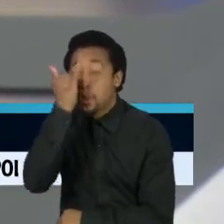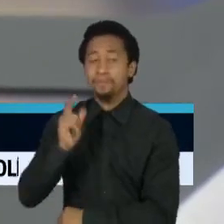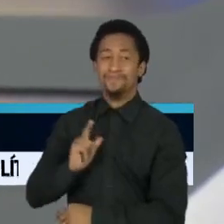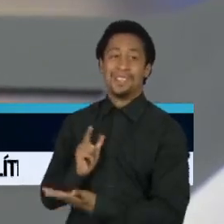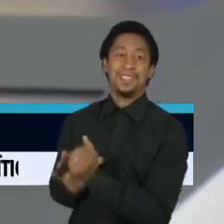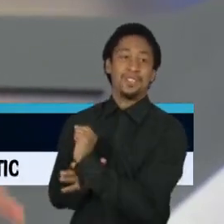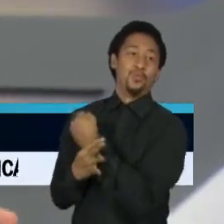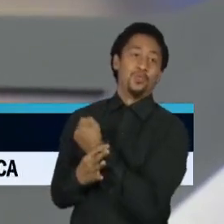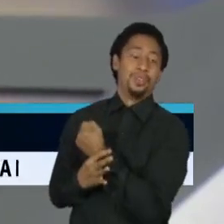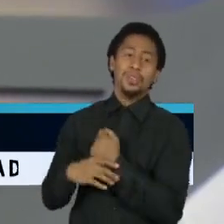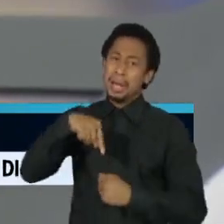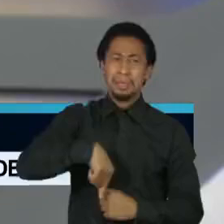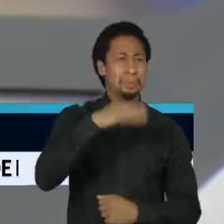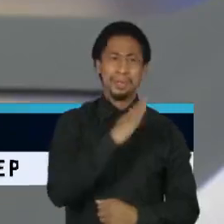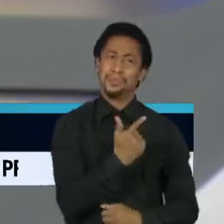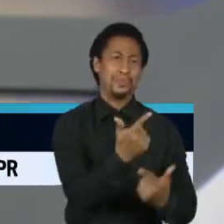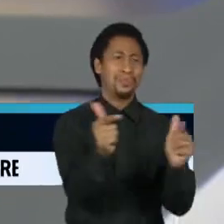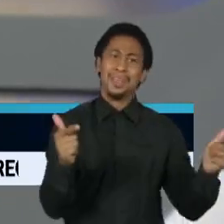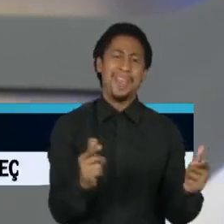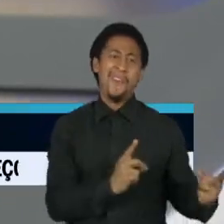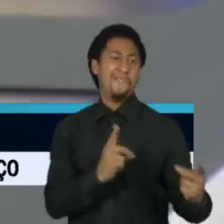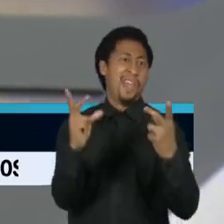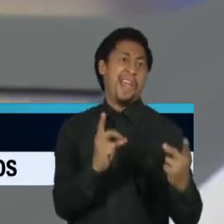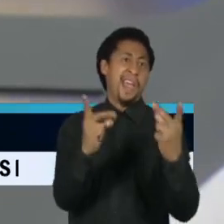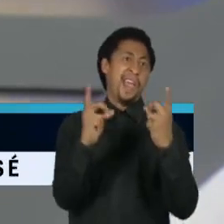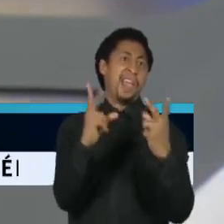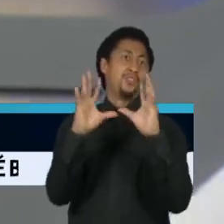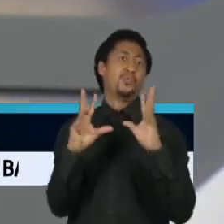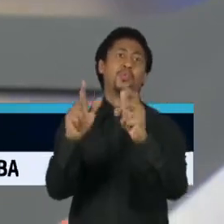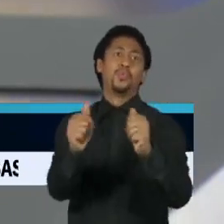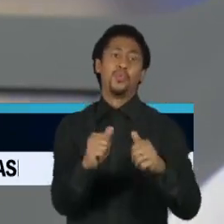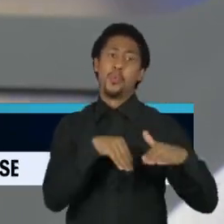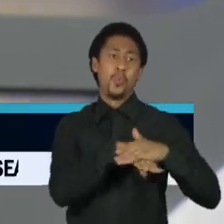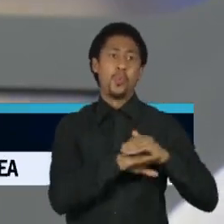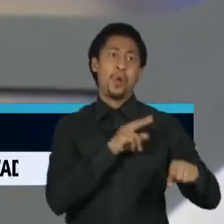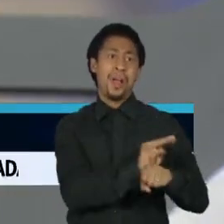tem solução. O mundo já achou algumas soluções. O Brasil precisa tomar a decisão de fazer alguma delas, né?